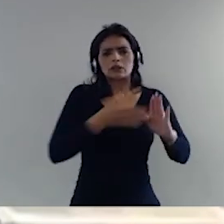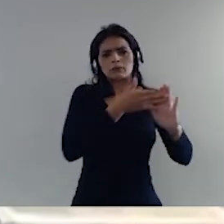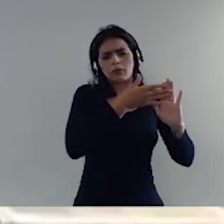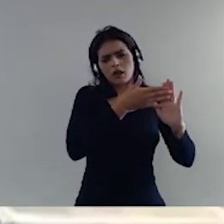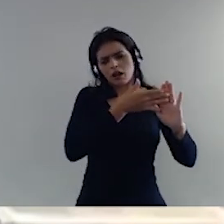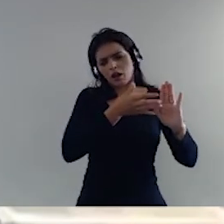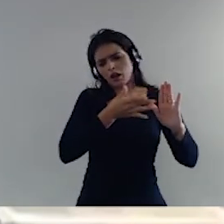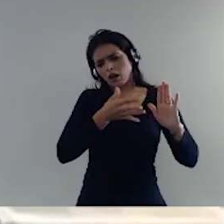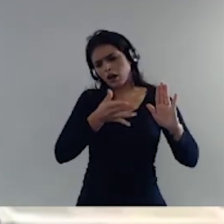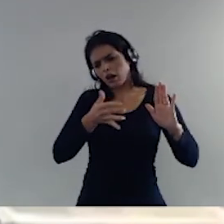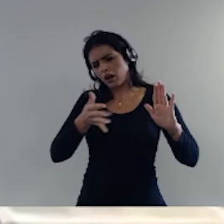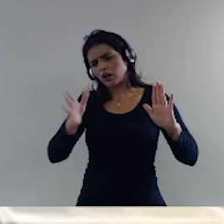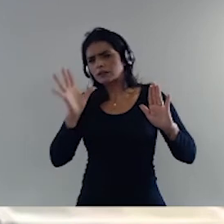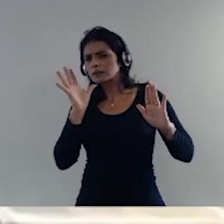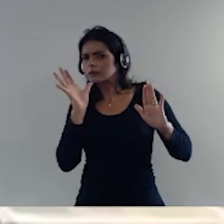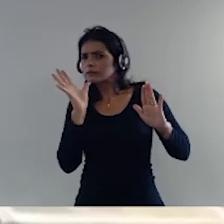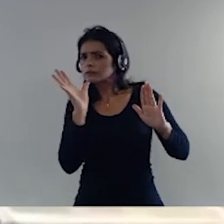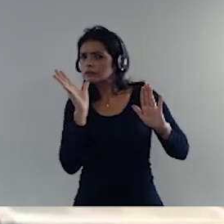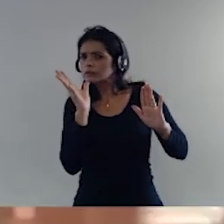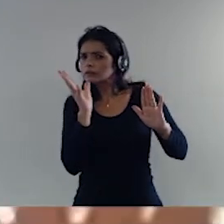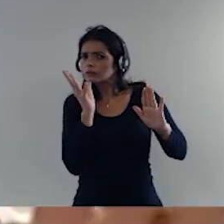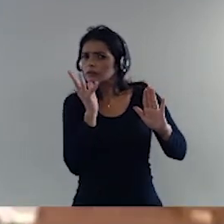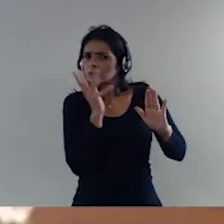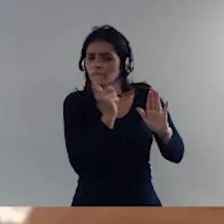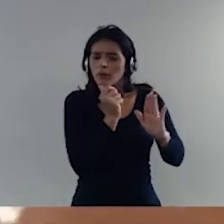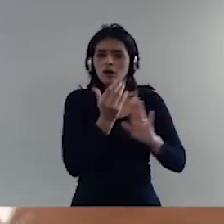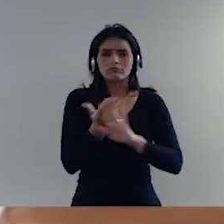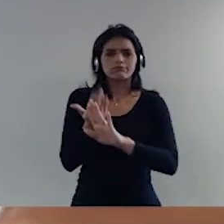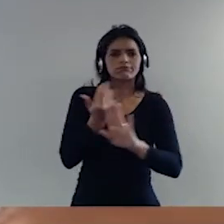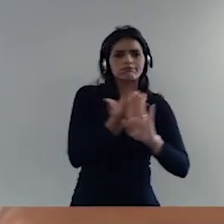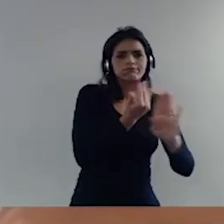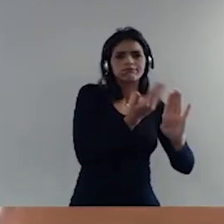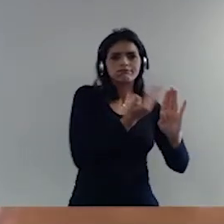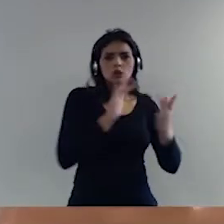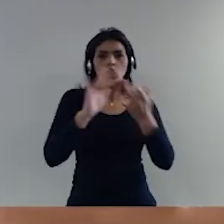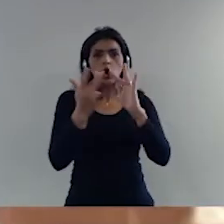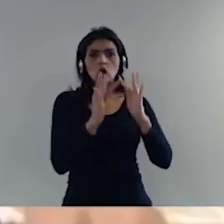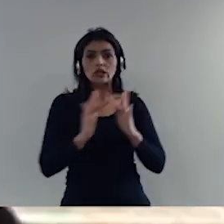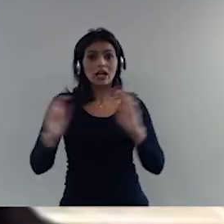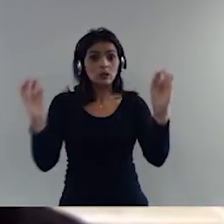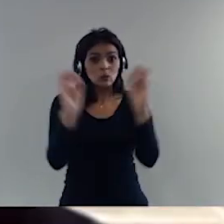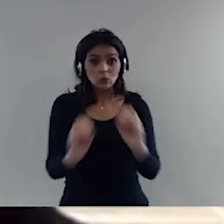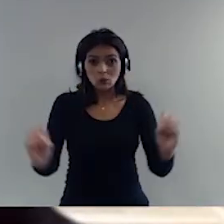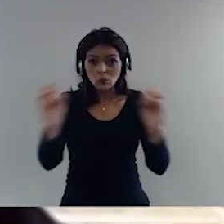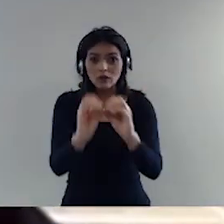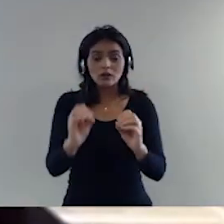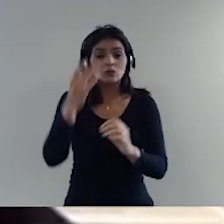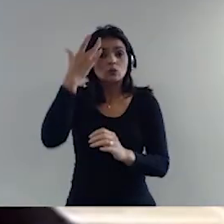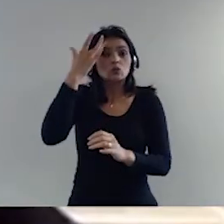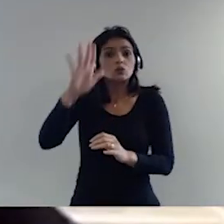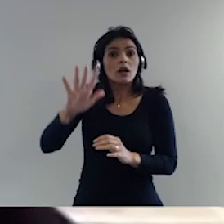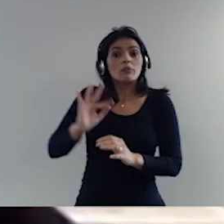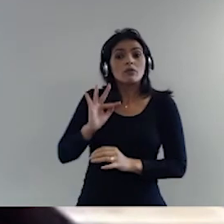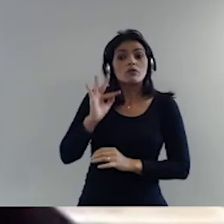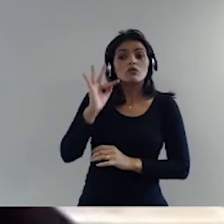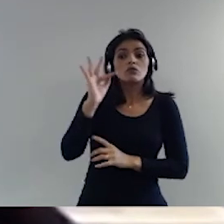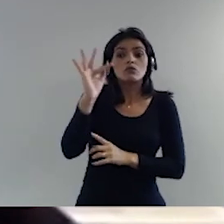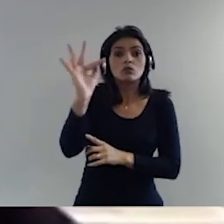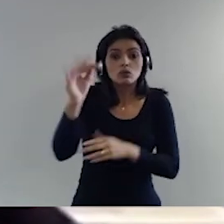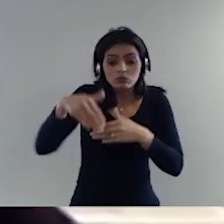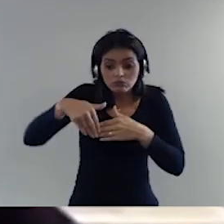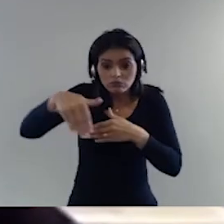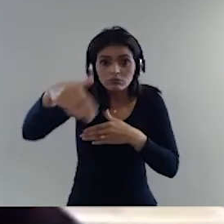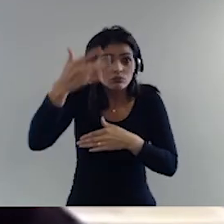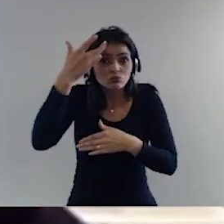em isolamento social, uma imprevisibilidade quanto ao futuro imediato e